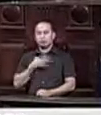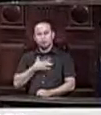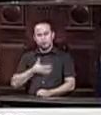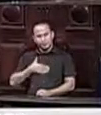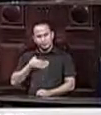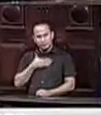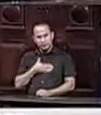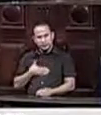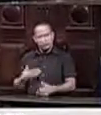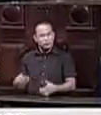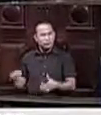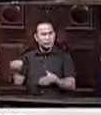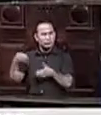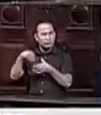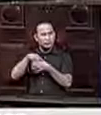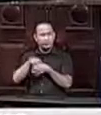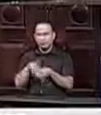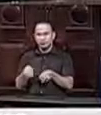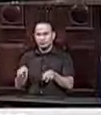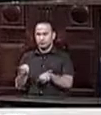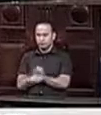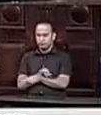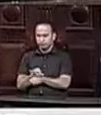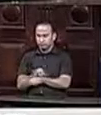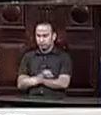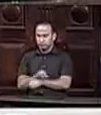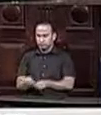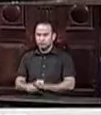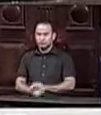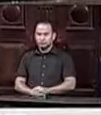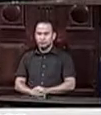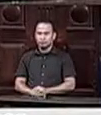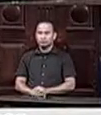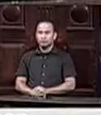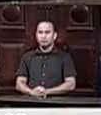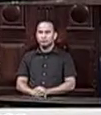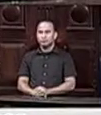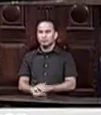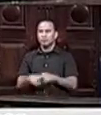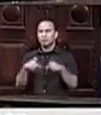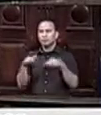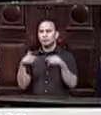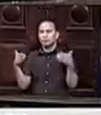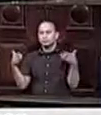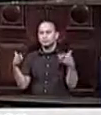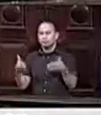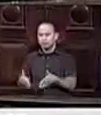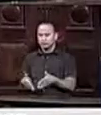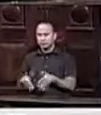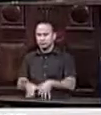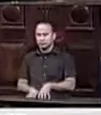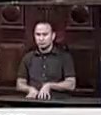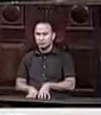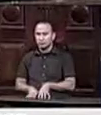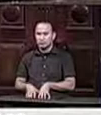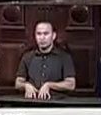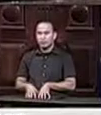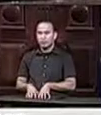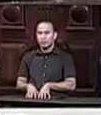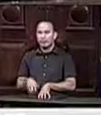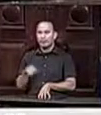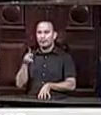de votar não nesse projeto. Trabalhamos aqui a questão, né, da